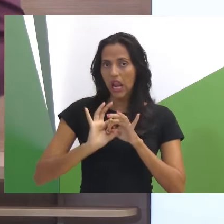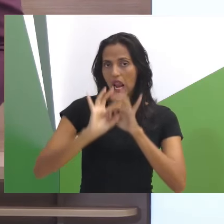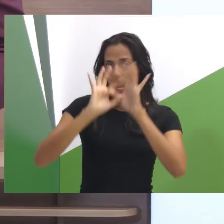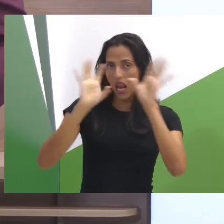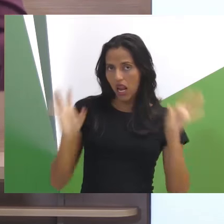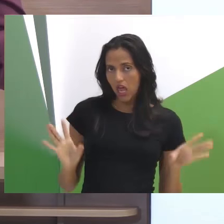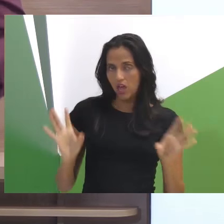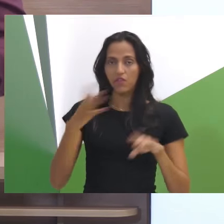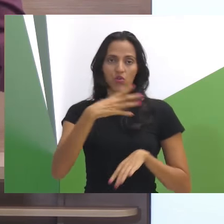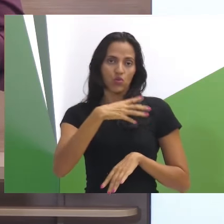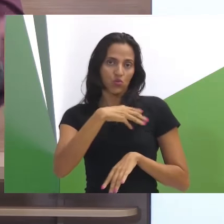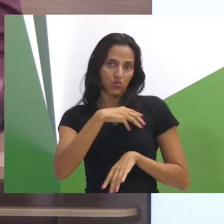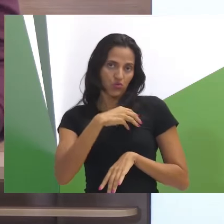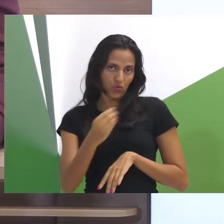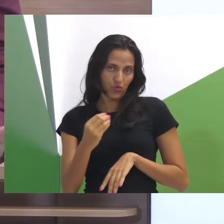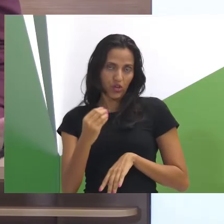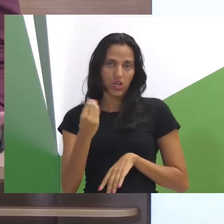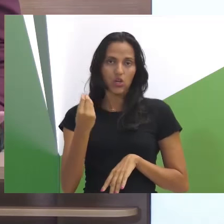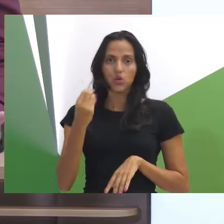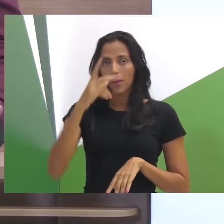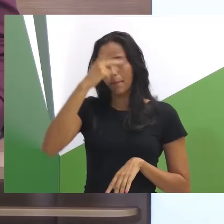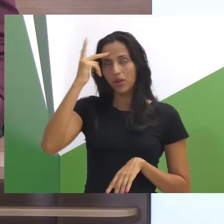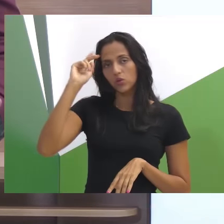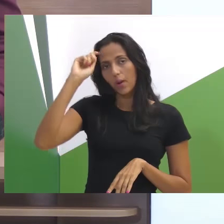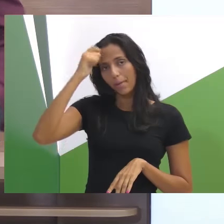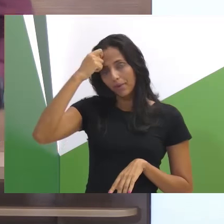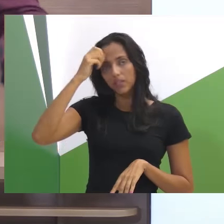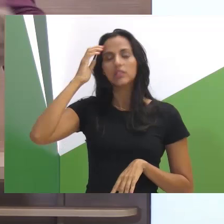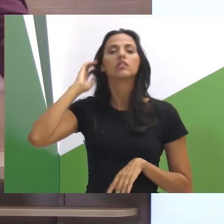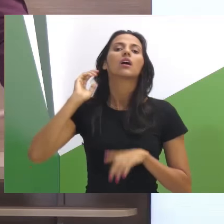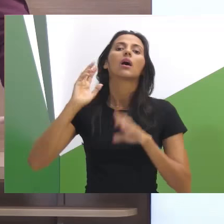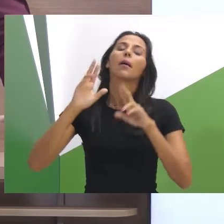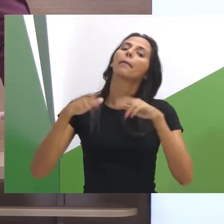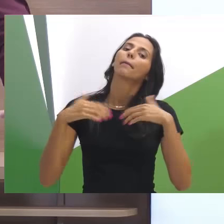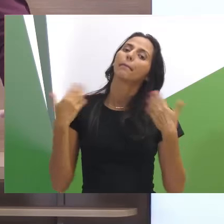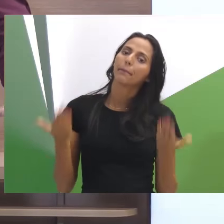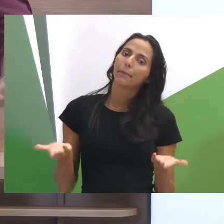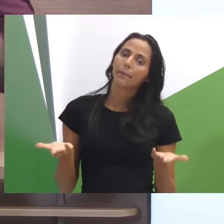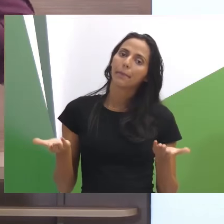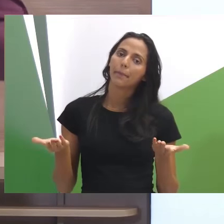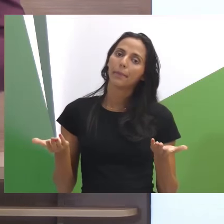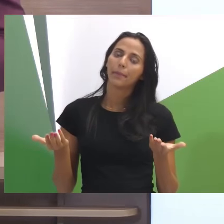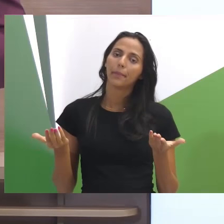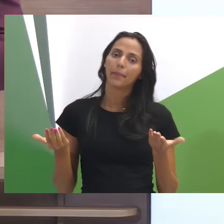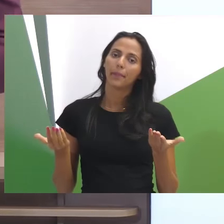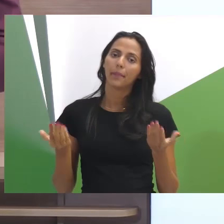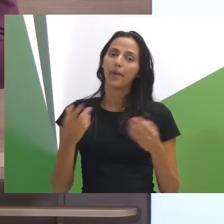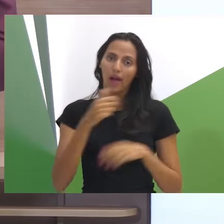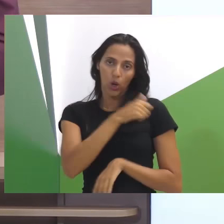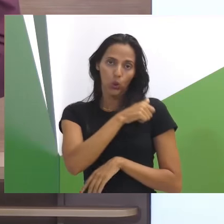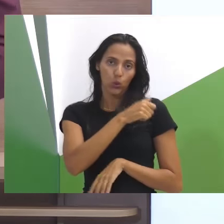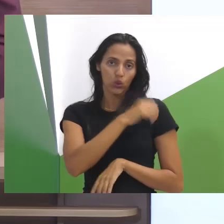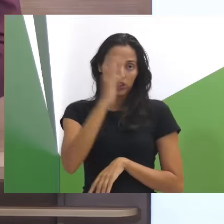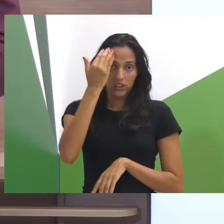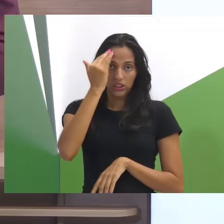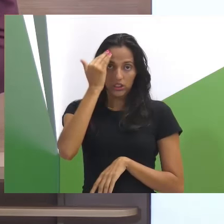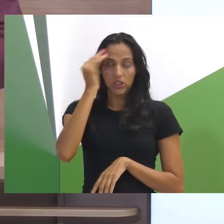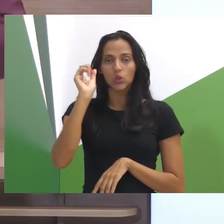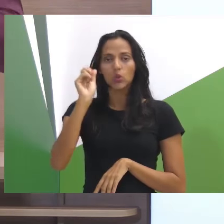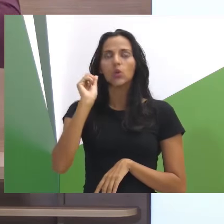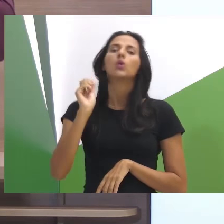de escravos nascidos no país, no Brasil. Porém, amados alunos, entendam uma coisa,